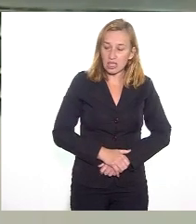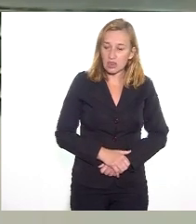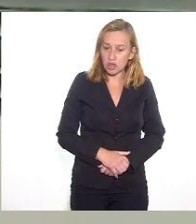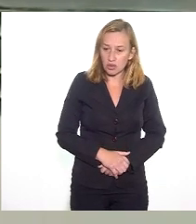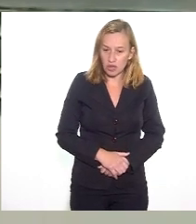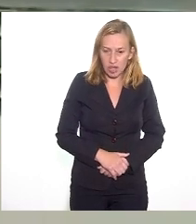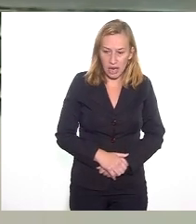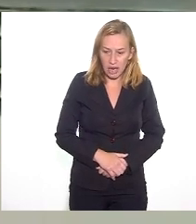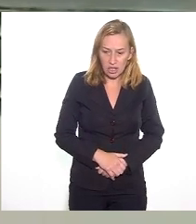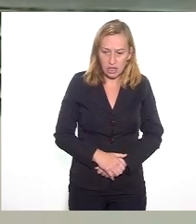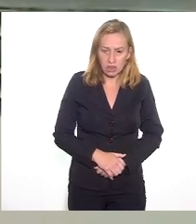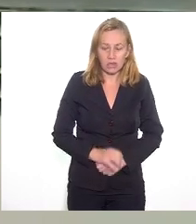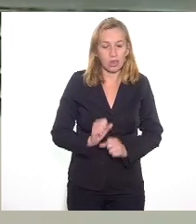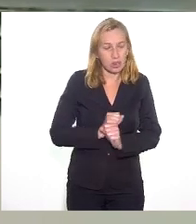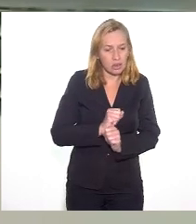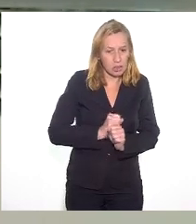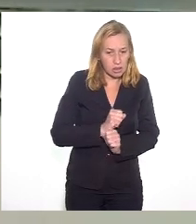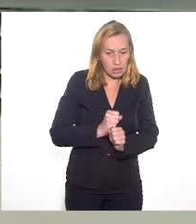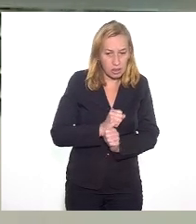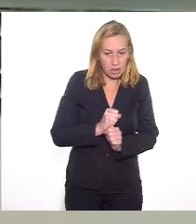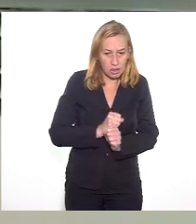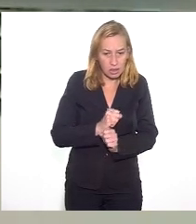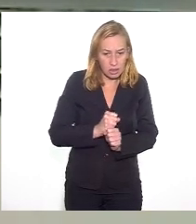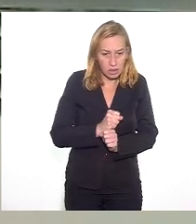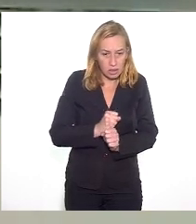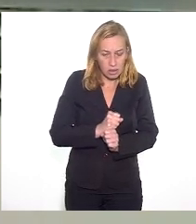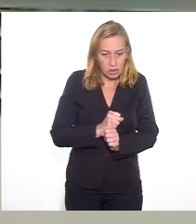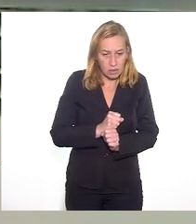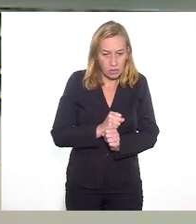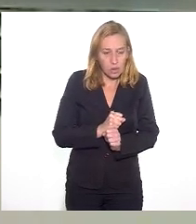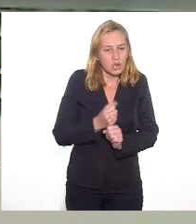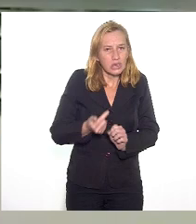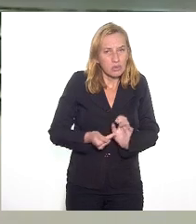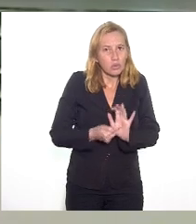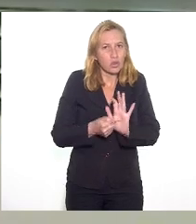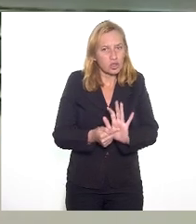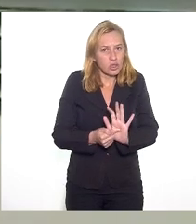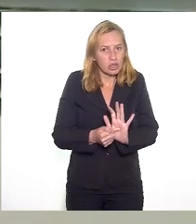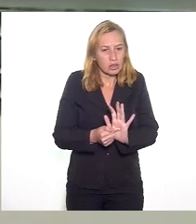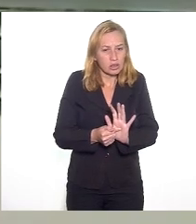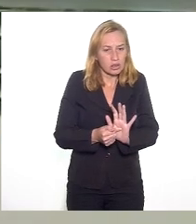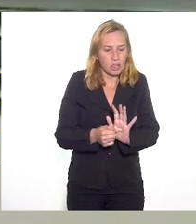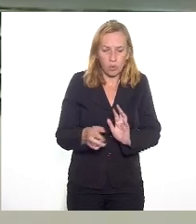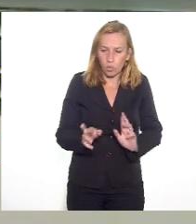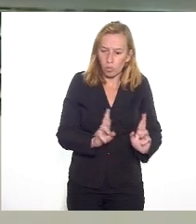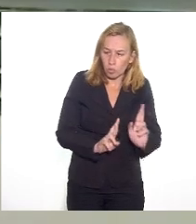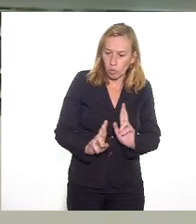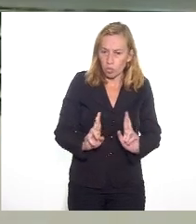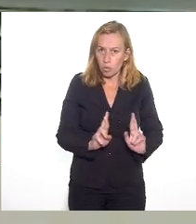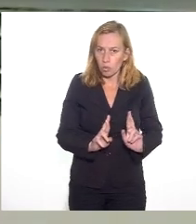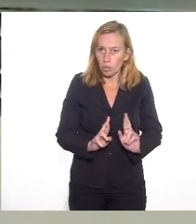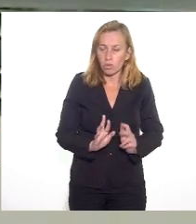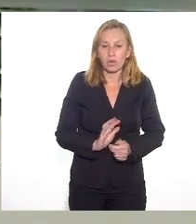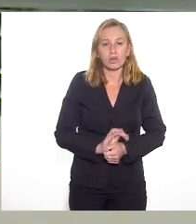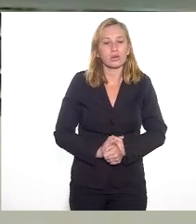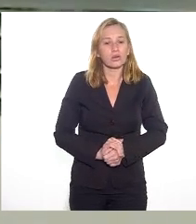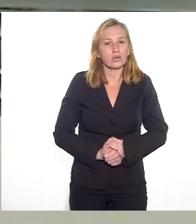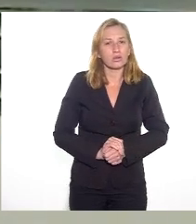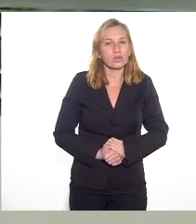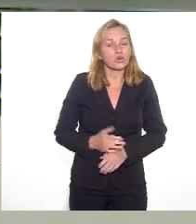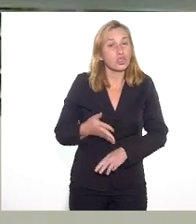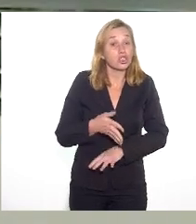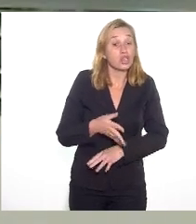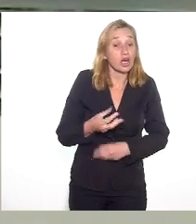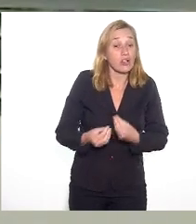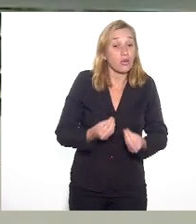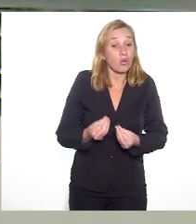E este ano, e sempre veio com um demonstrativo associado de como chegava a